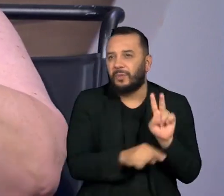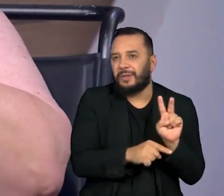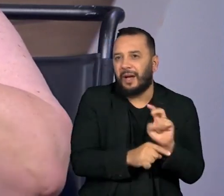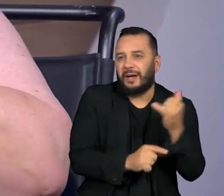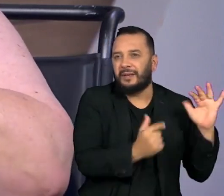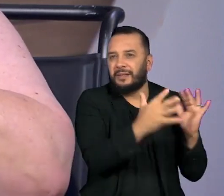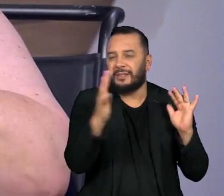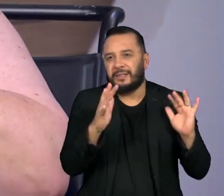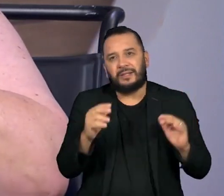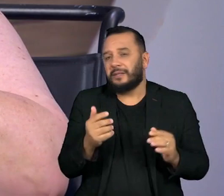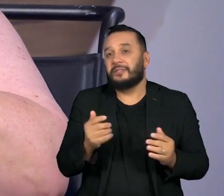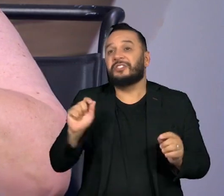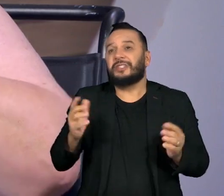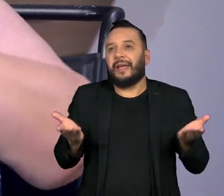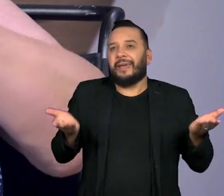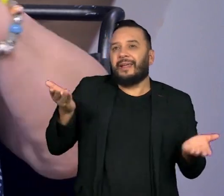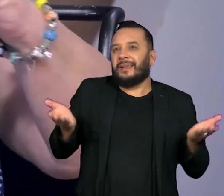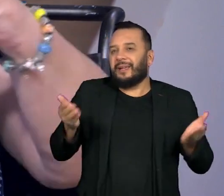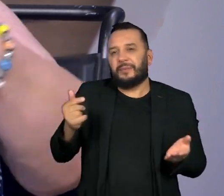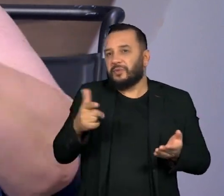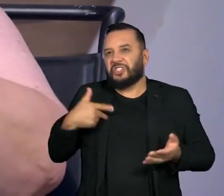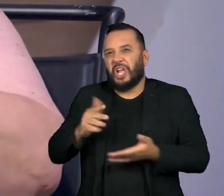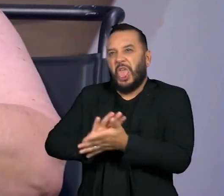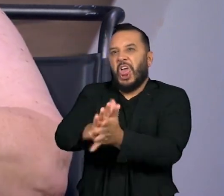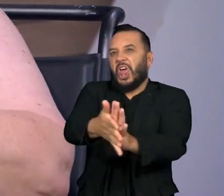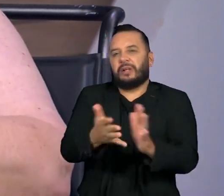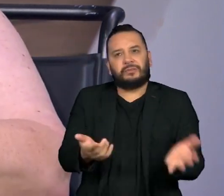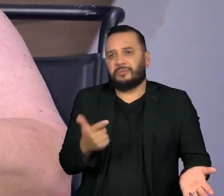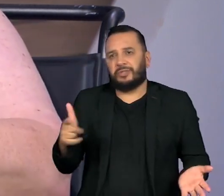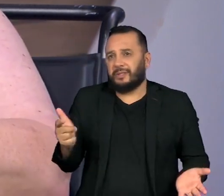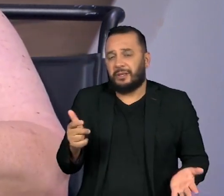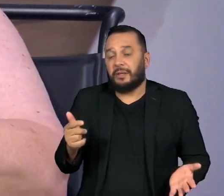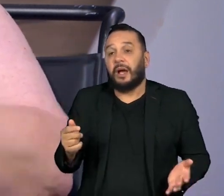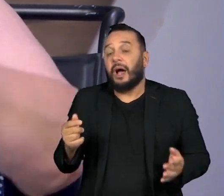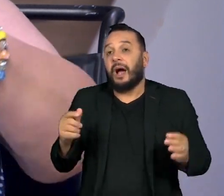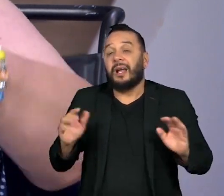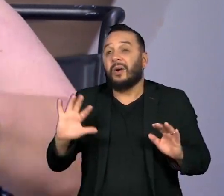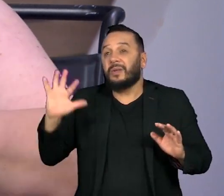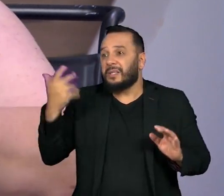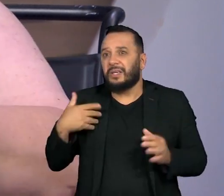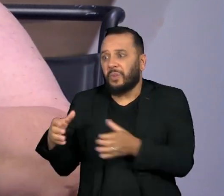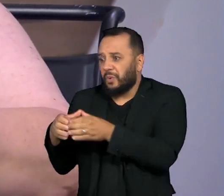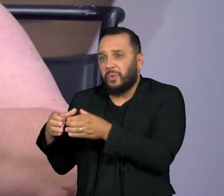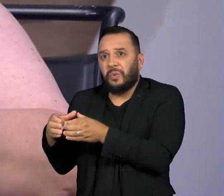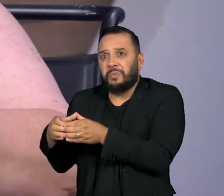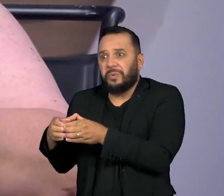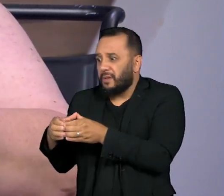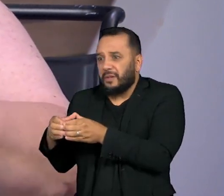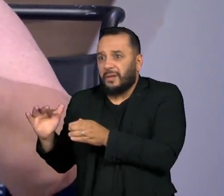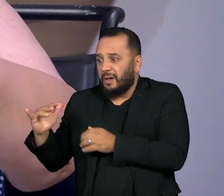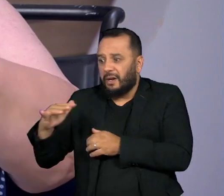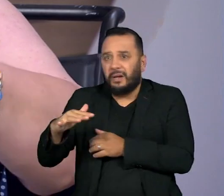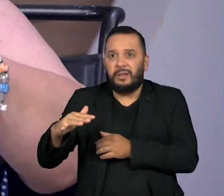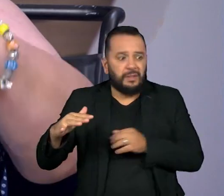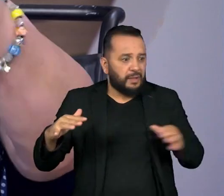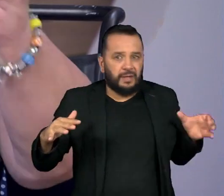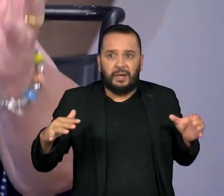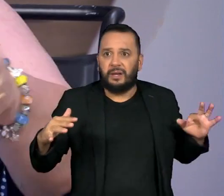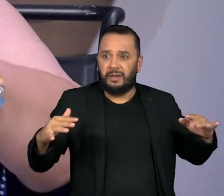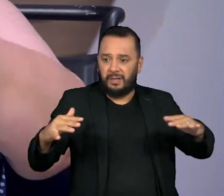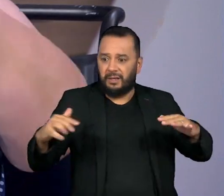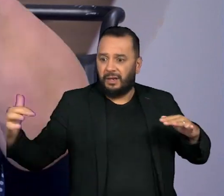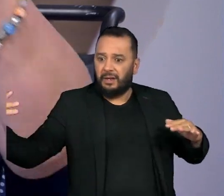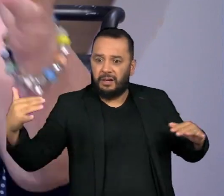ecologicamente equilibrado. Os grupos foram se concentrando em centros atratores